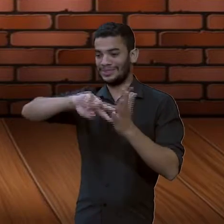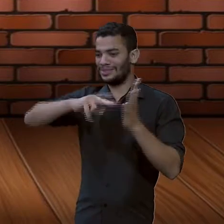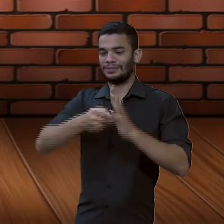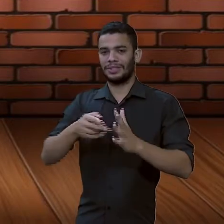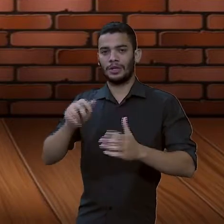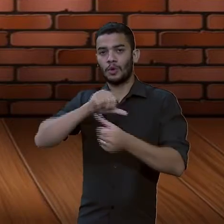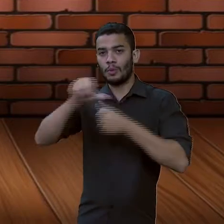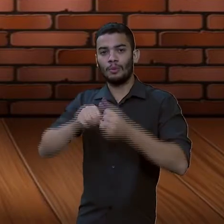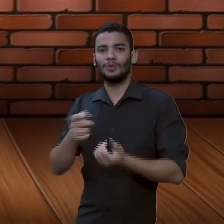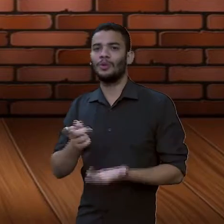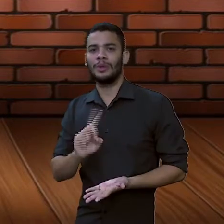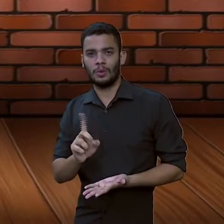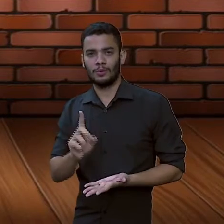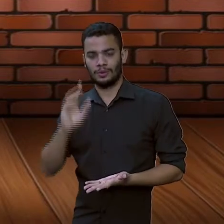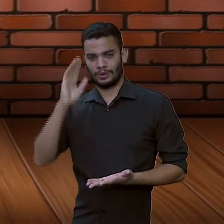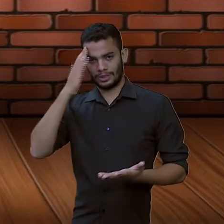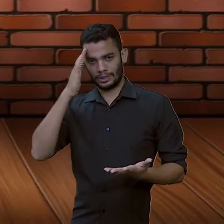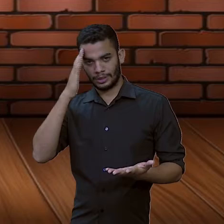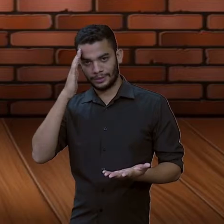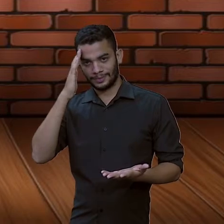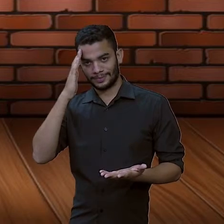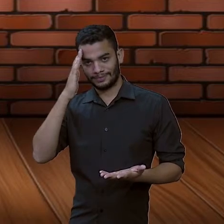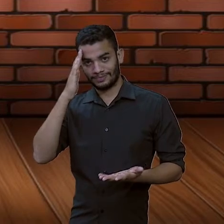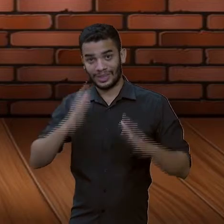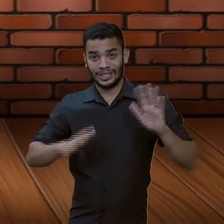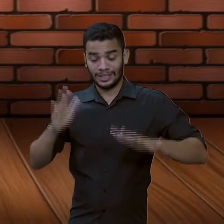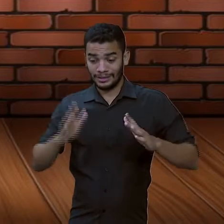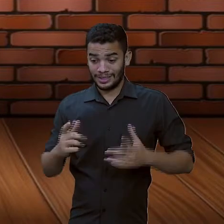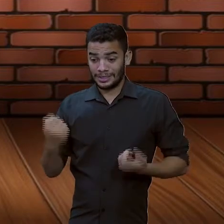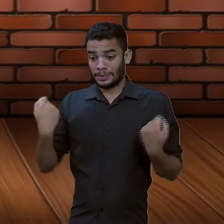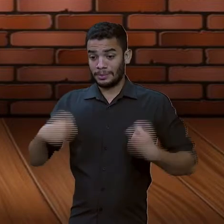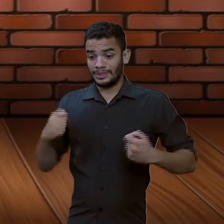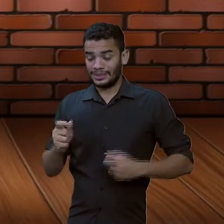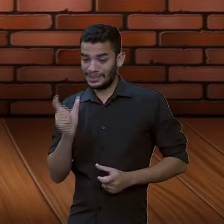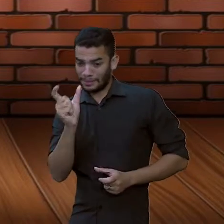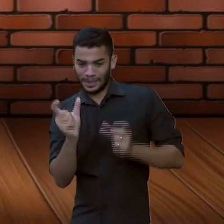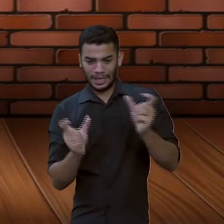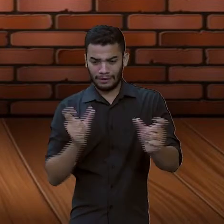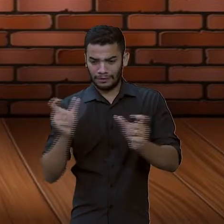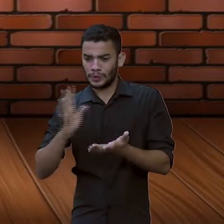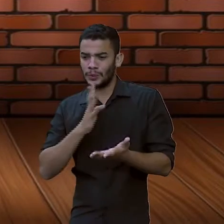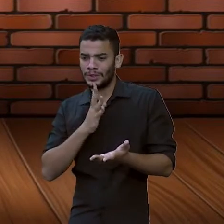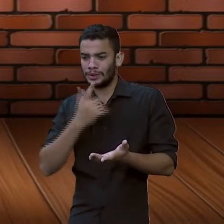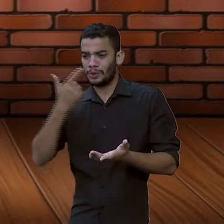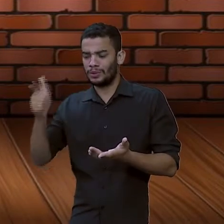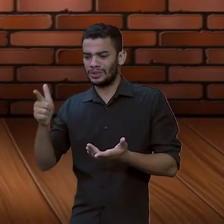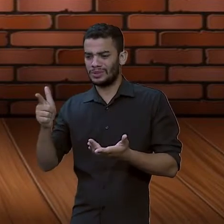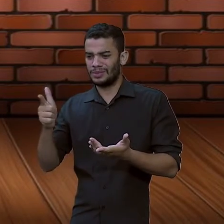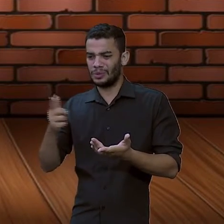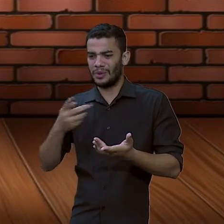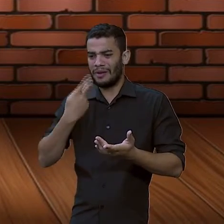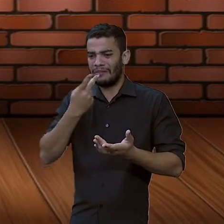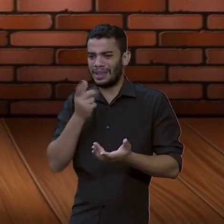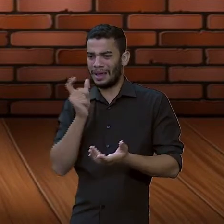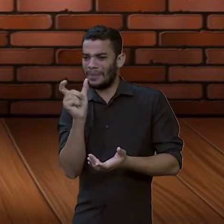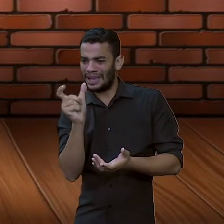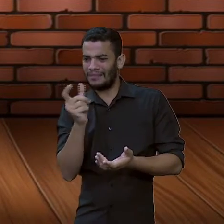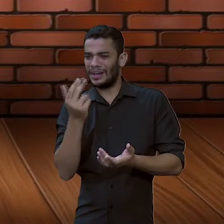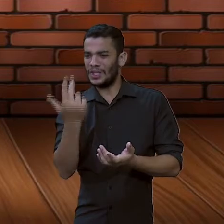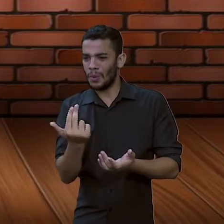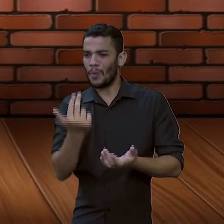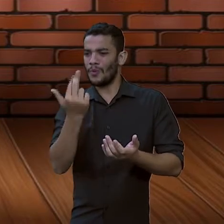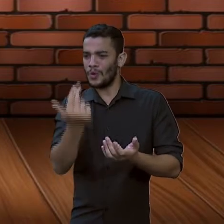meio deles que nós evitamos repetições desnecessárias de palavras. Vejamos outro exemplo. Está comigo o